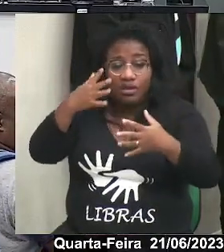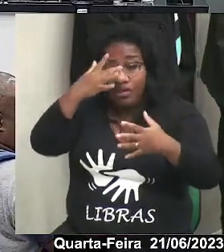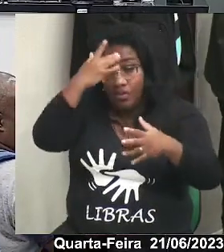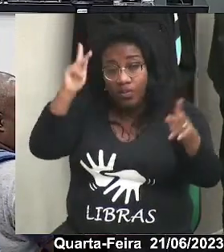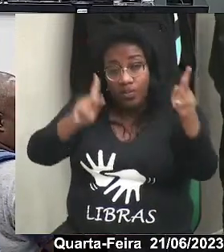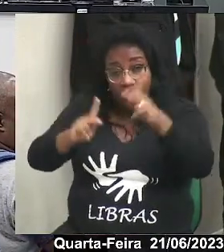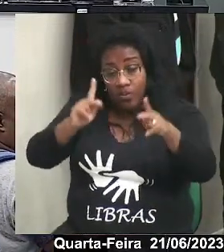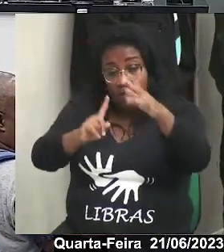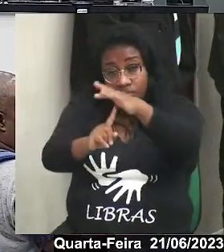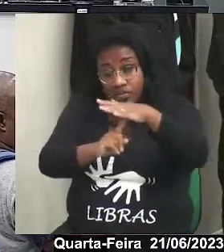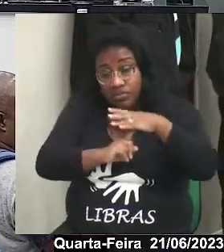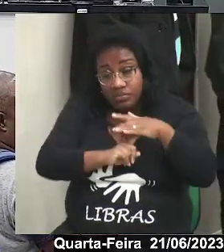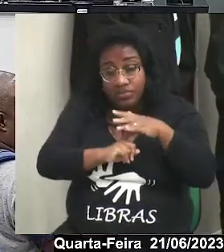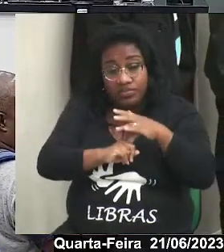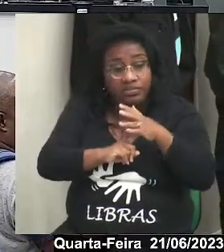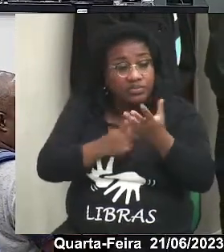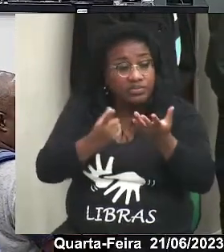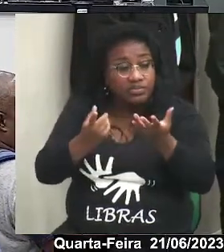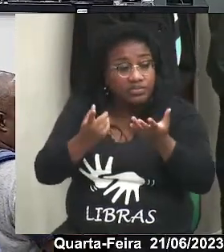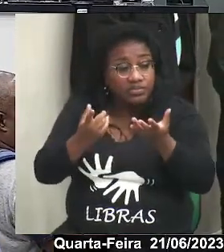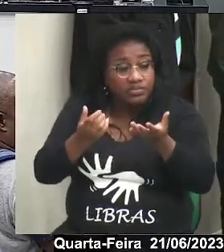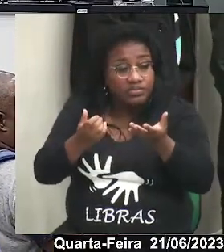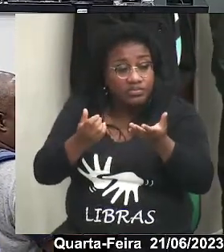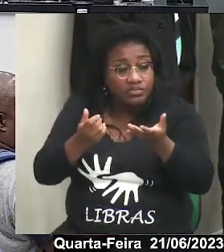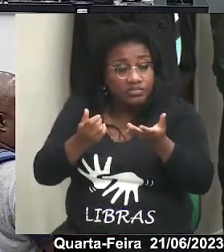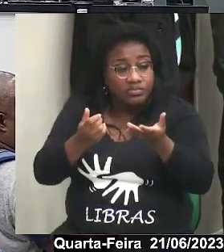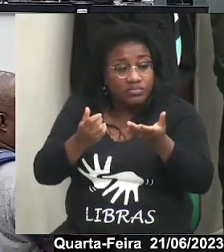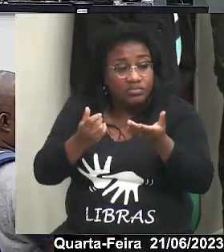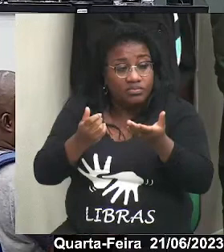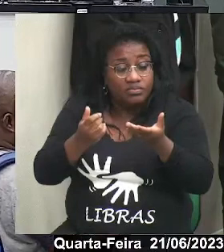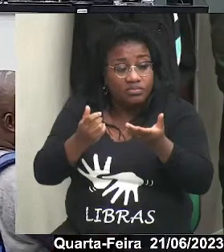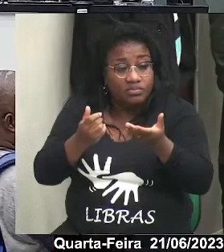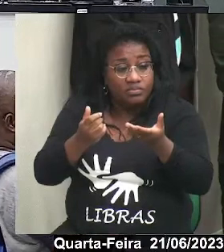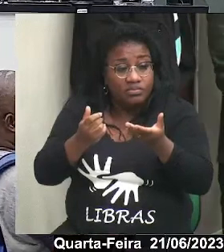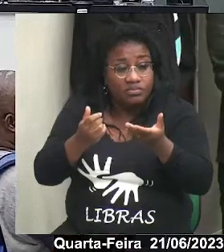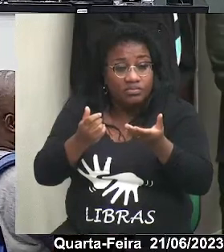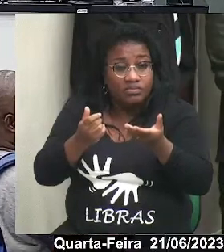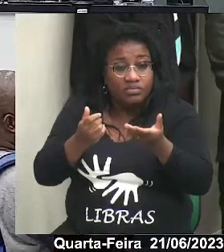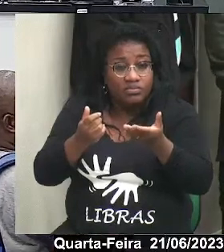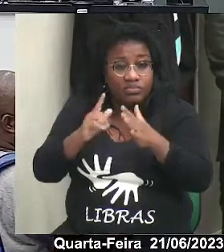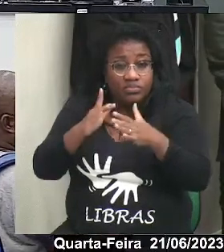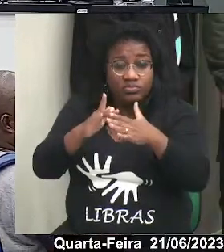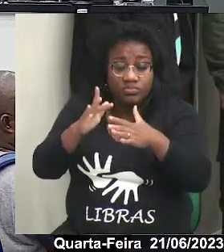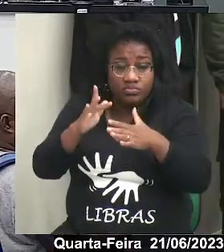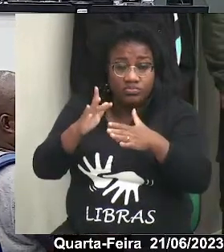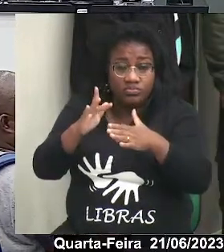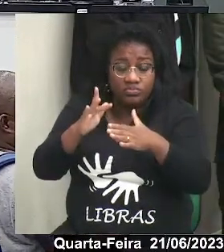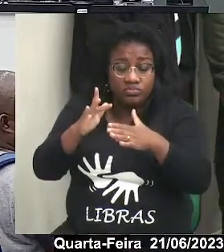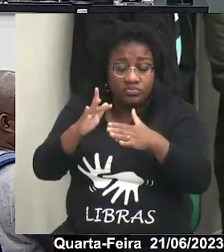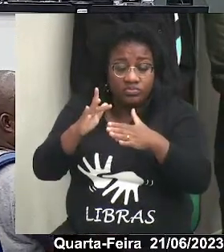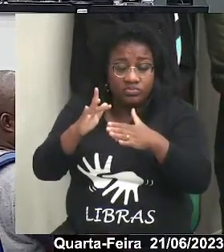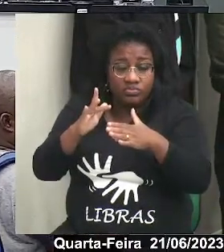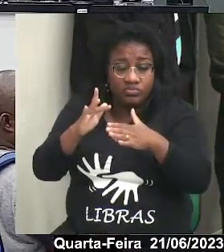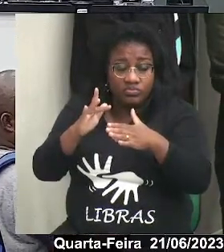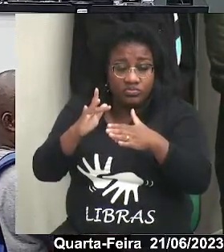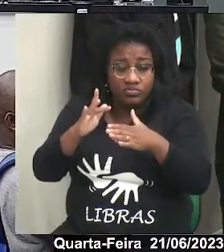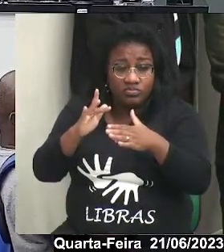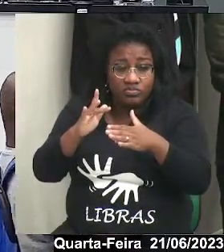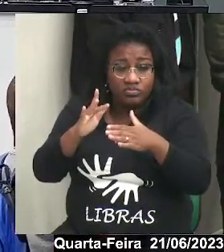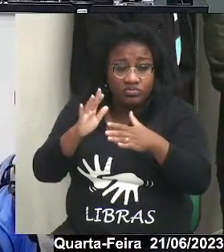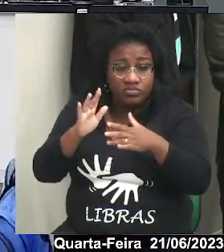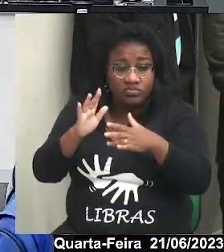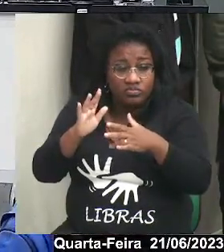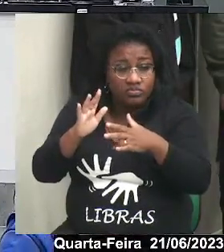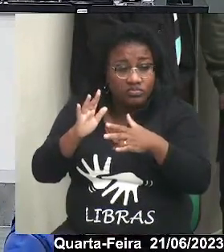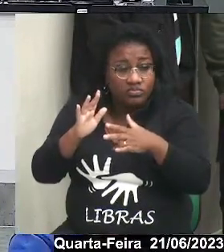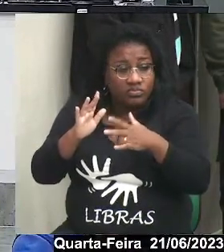adicional por tempo de serviço, sexta parte de vencimento que possibilita a interpretação contraditória sobre